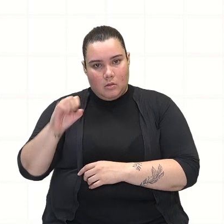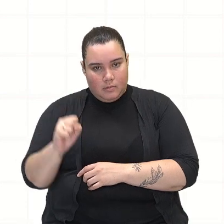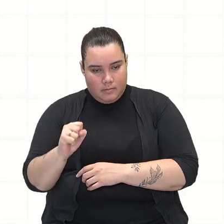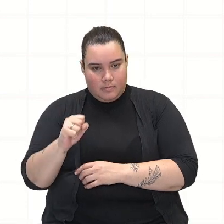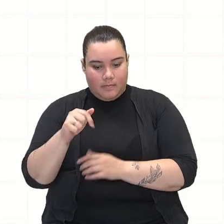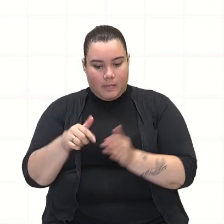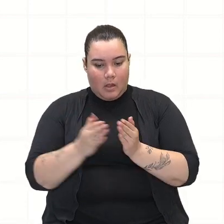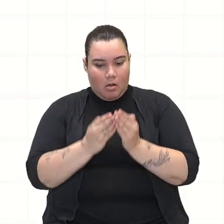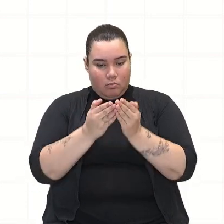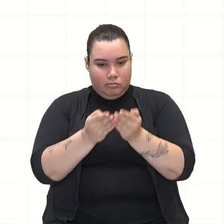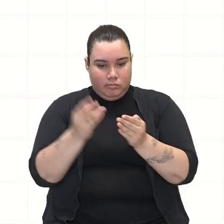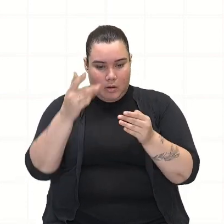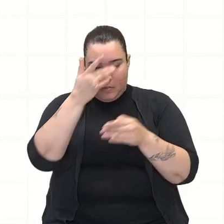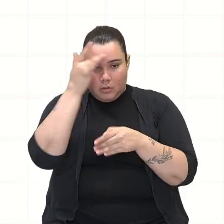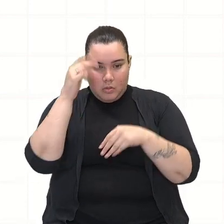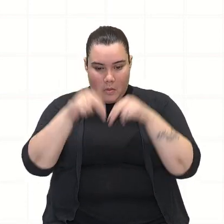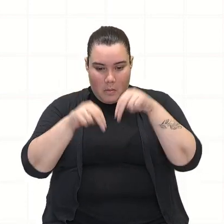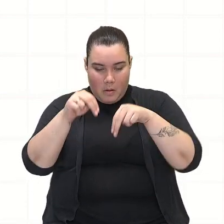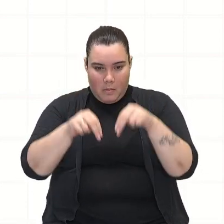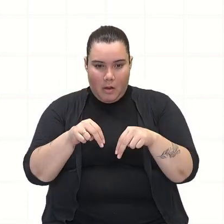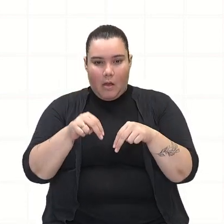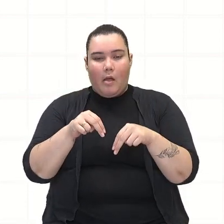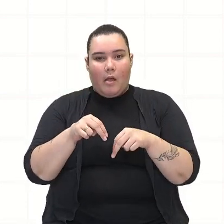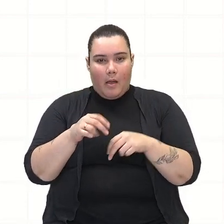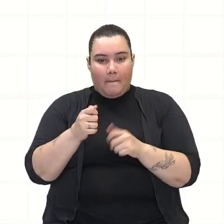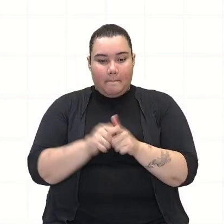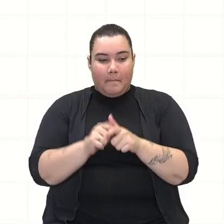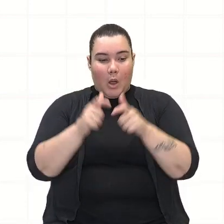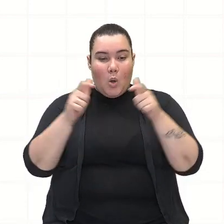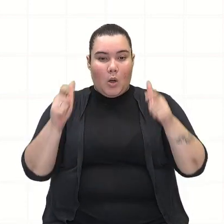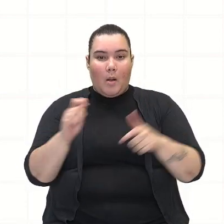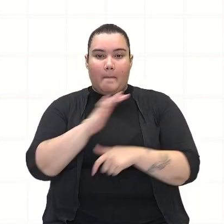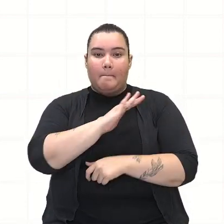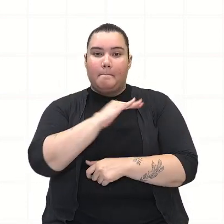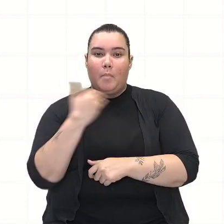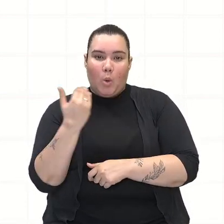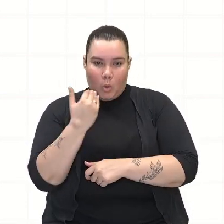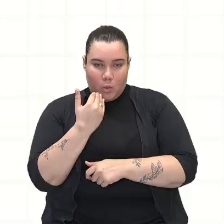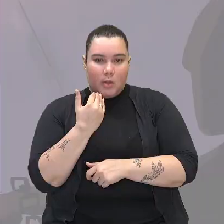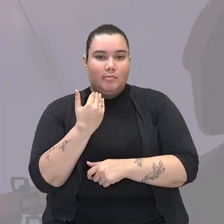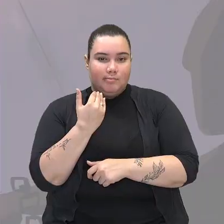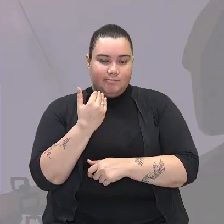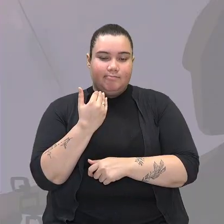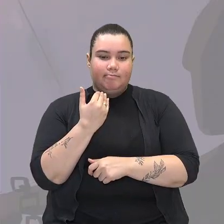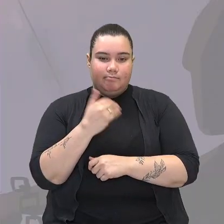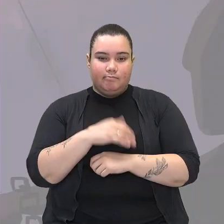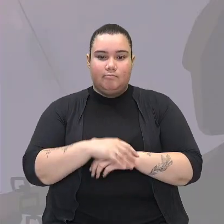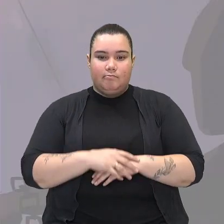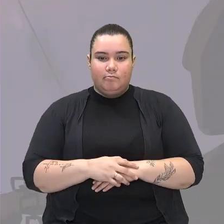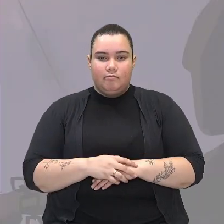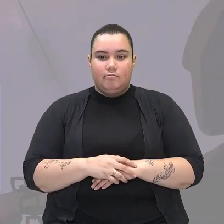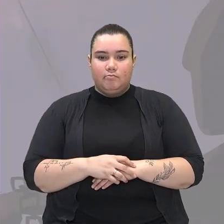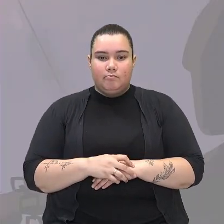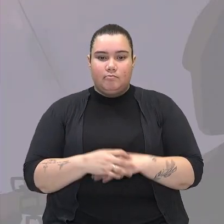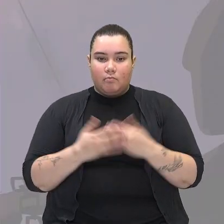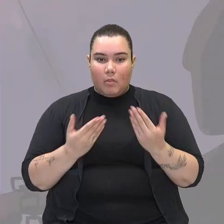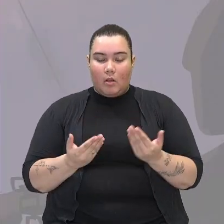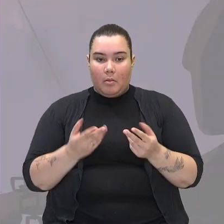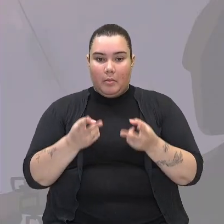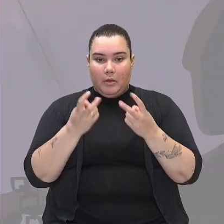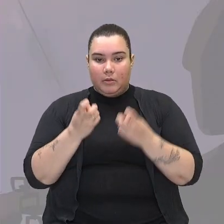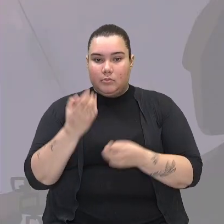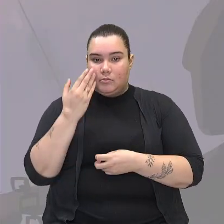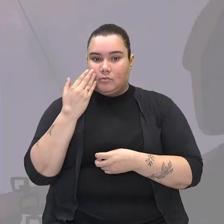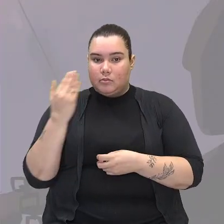nessas embarcações, eles morriam. A taxa de mortalidade era muito alta. E a gente observa aqui